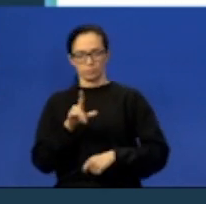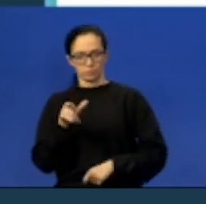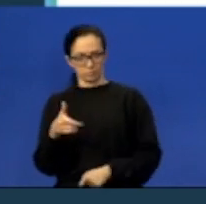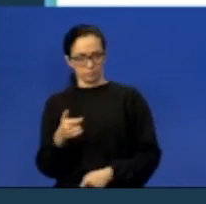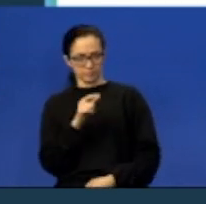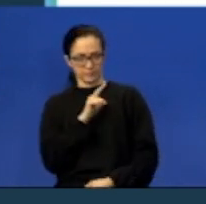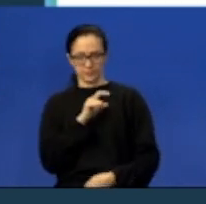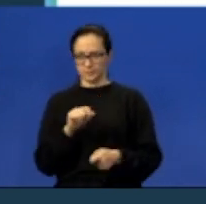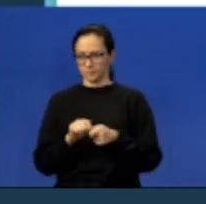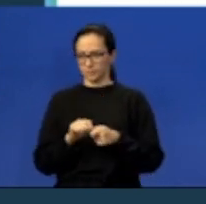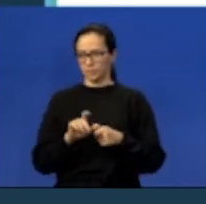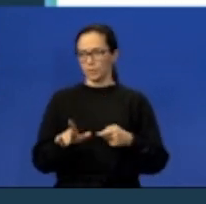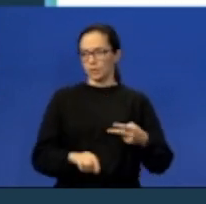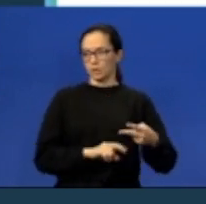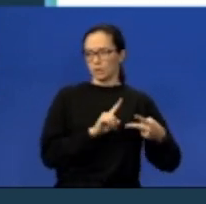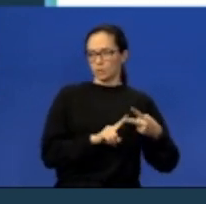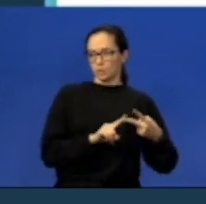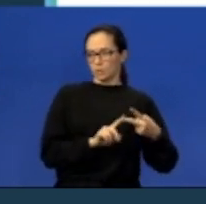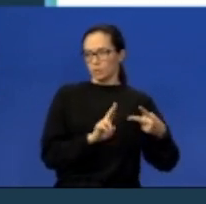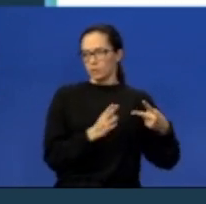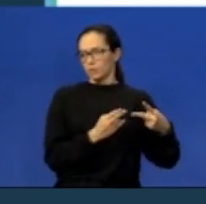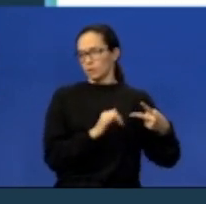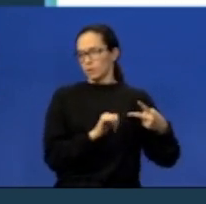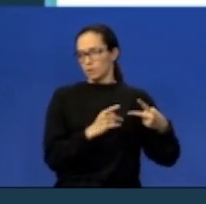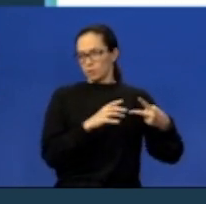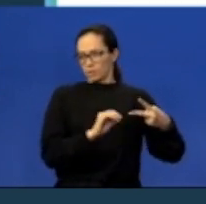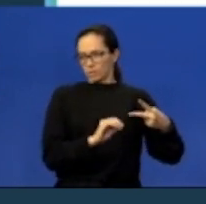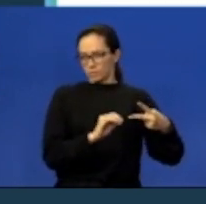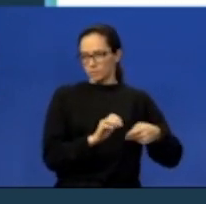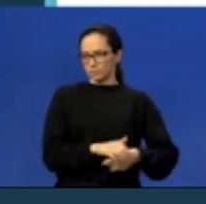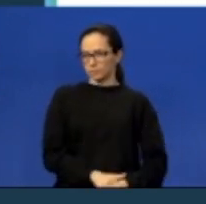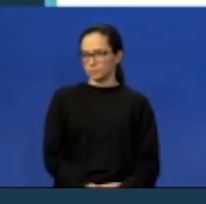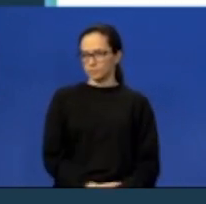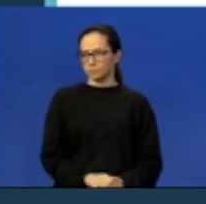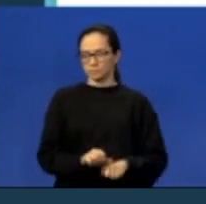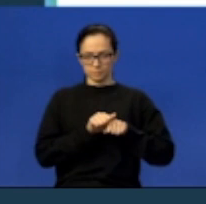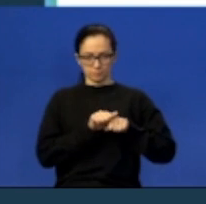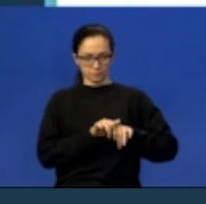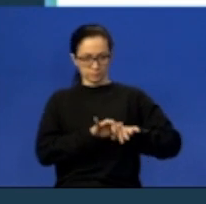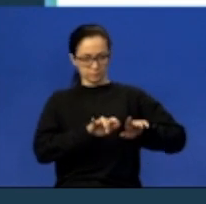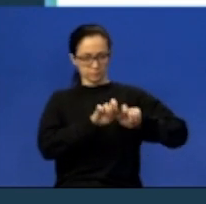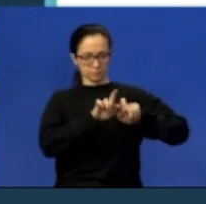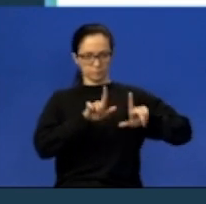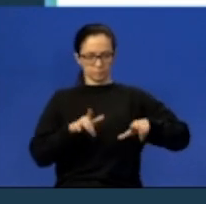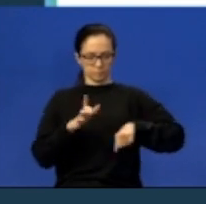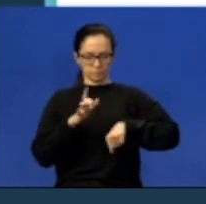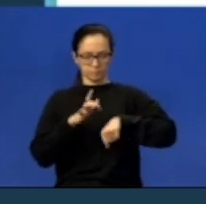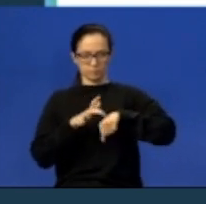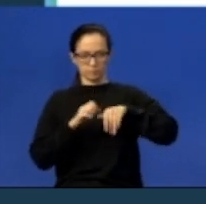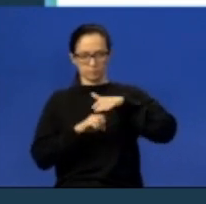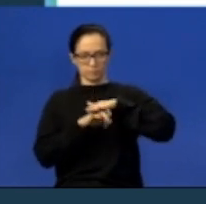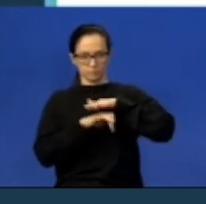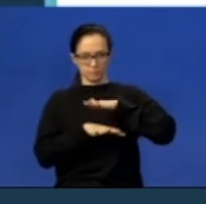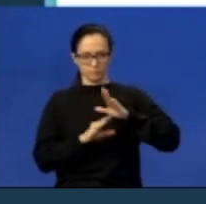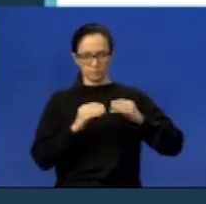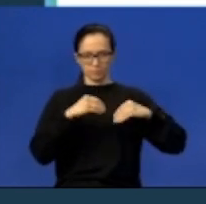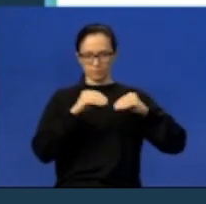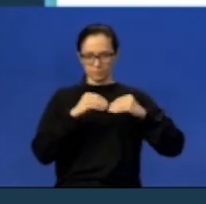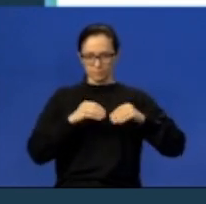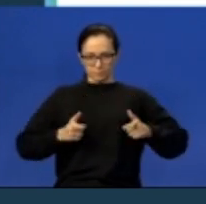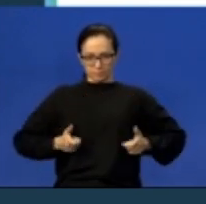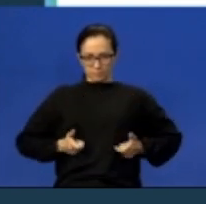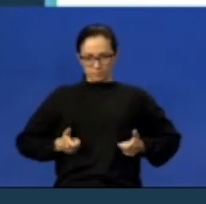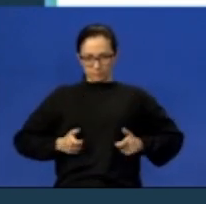posterior. Já a imagem hipoecóica, ela ocorre quando a onda ela atravessa tecidos com necessidades de partes moles, como rins